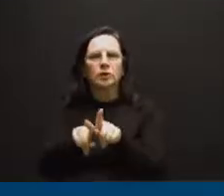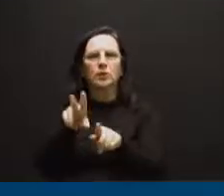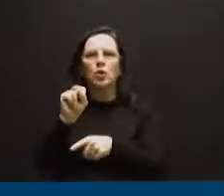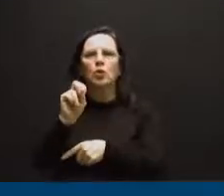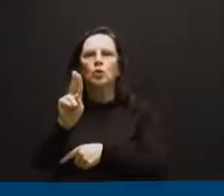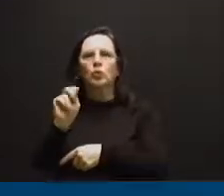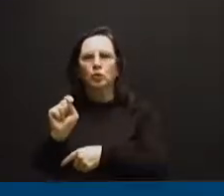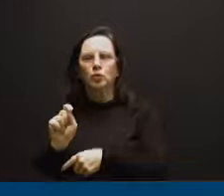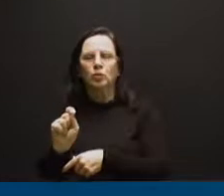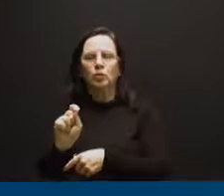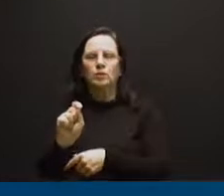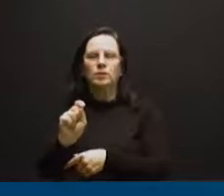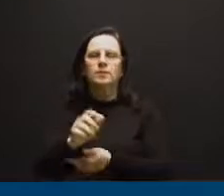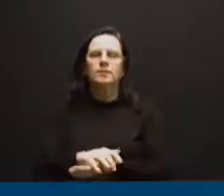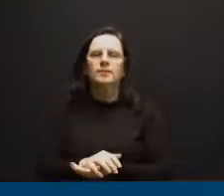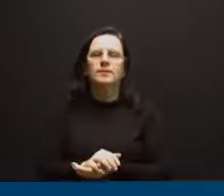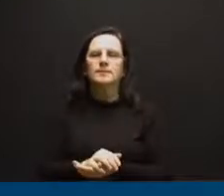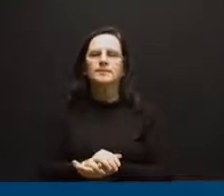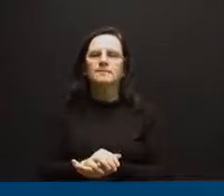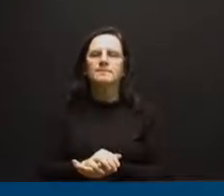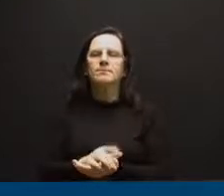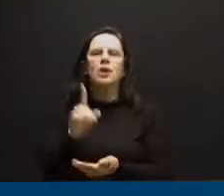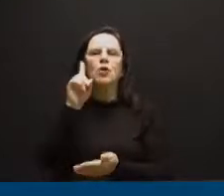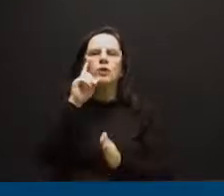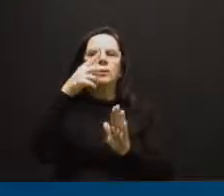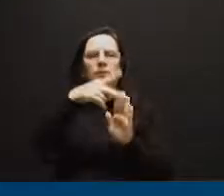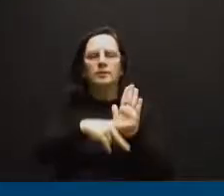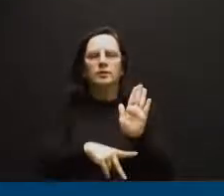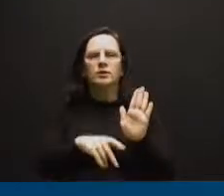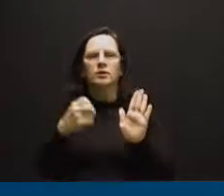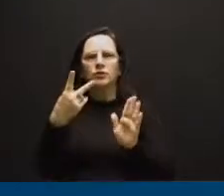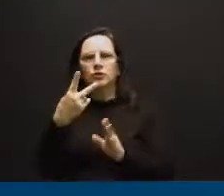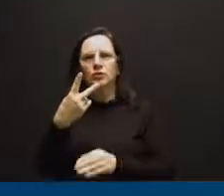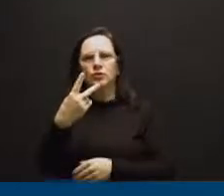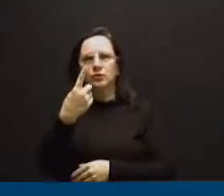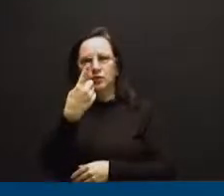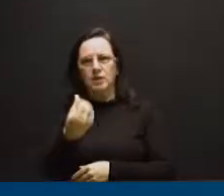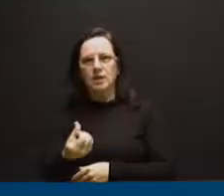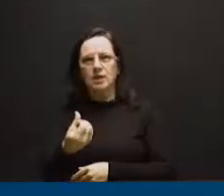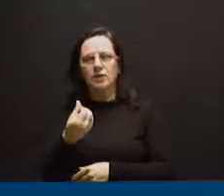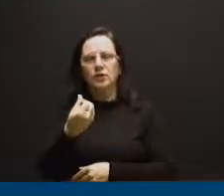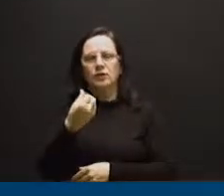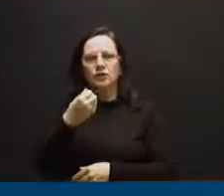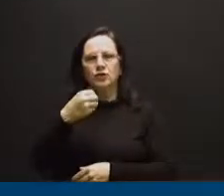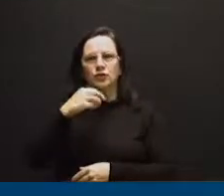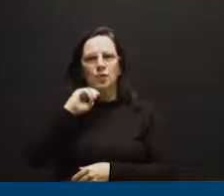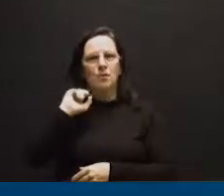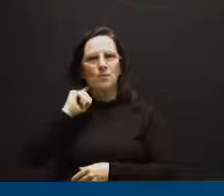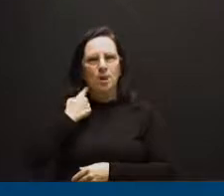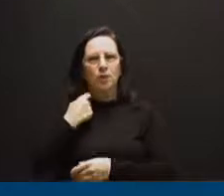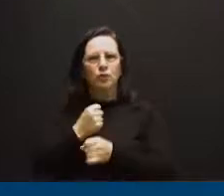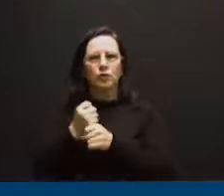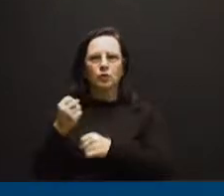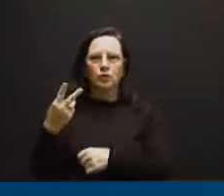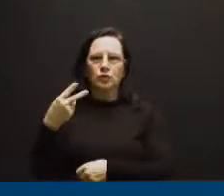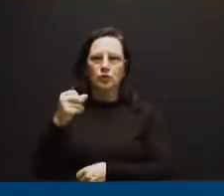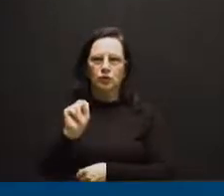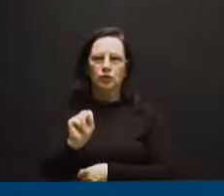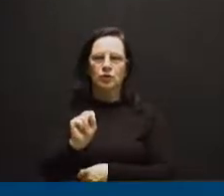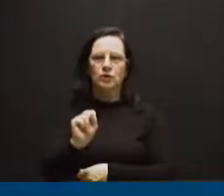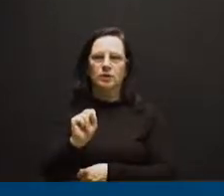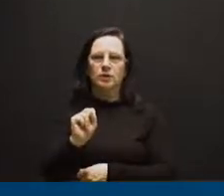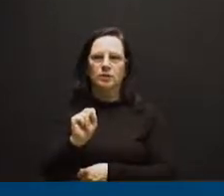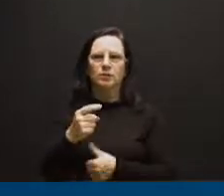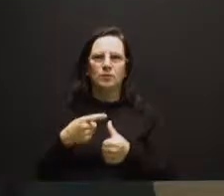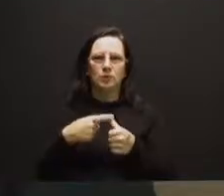e dá outras providências a data é do dia 16 de maio de 2018 está em primeira